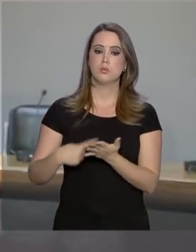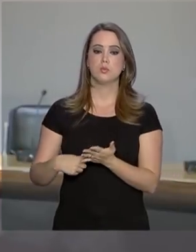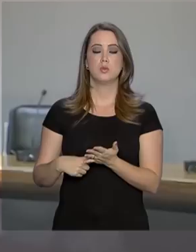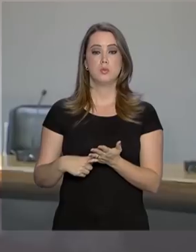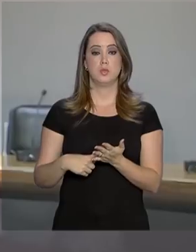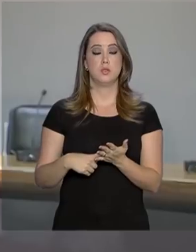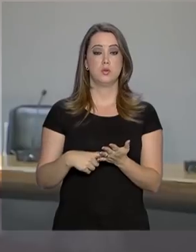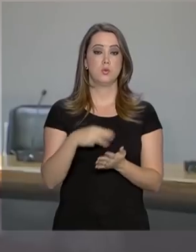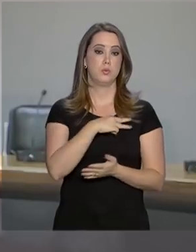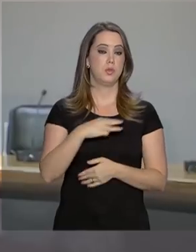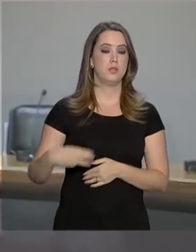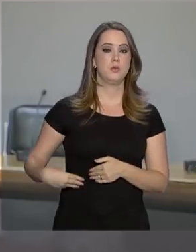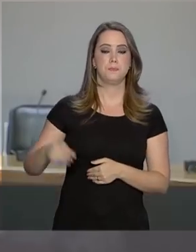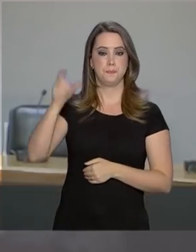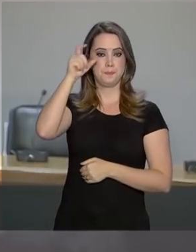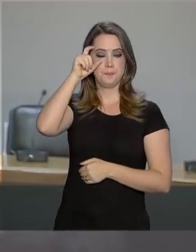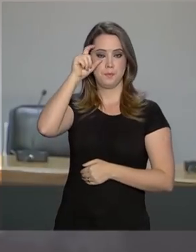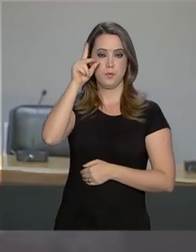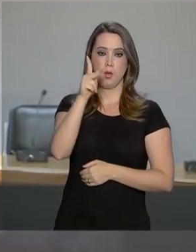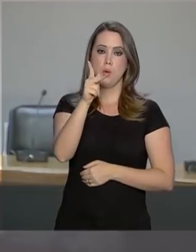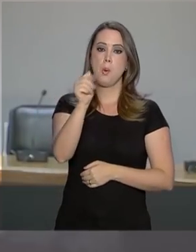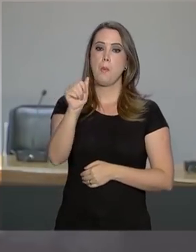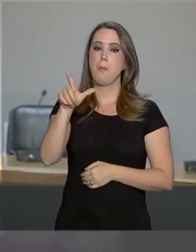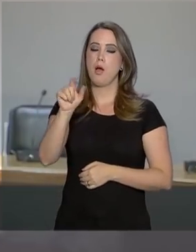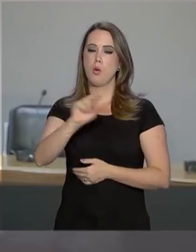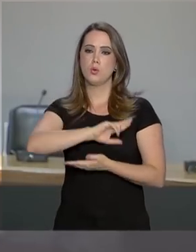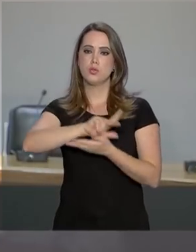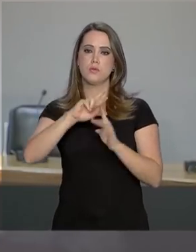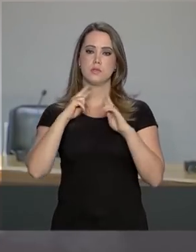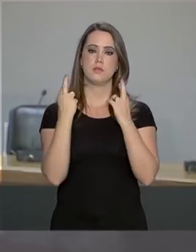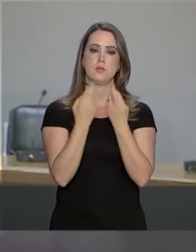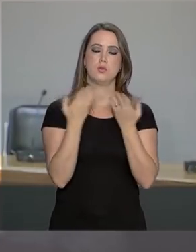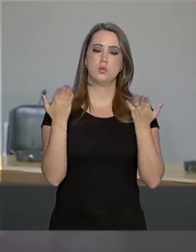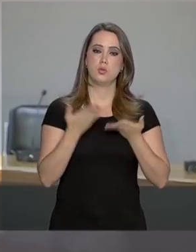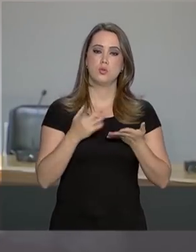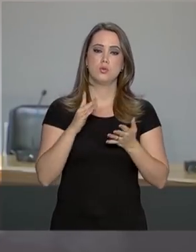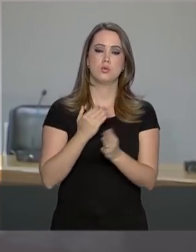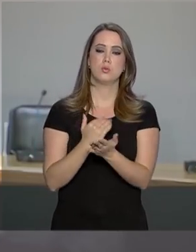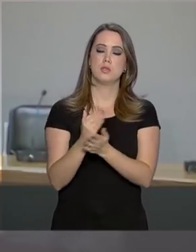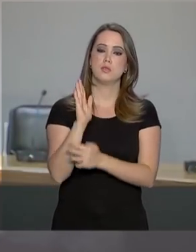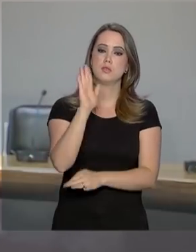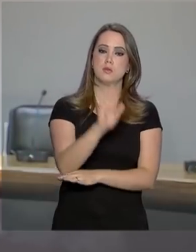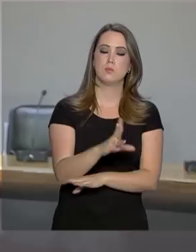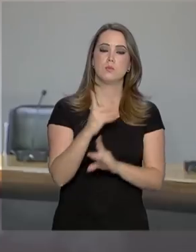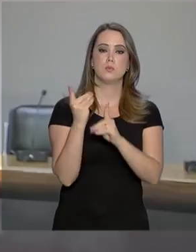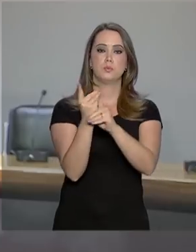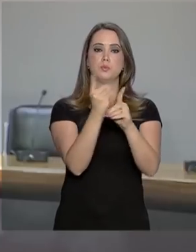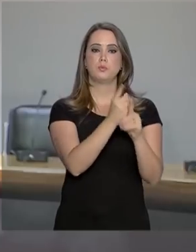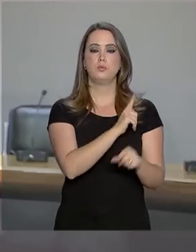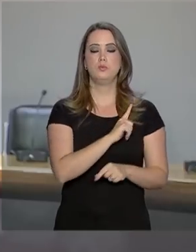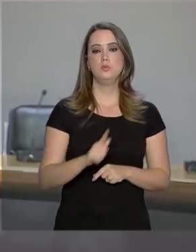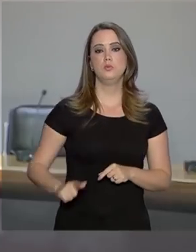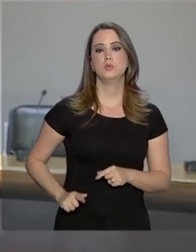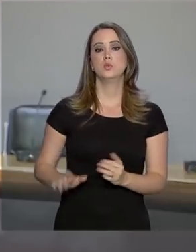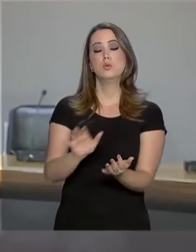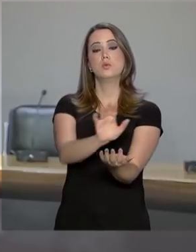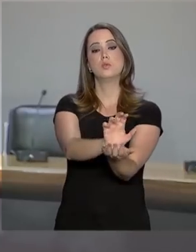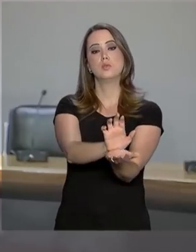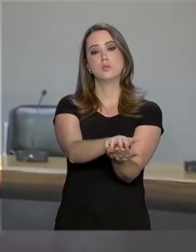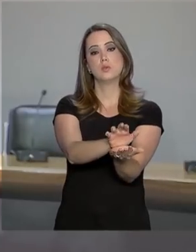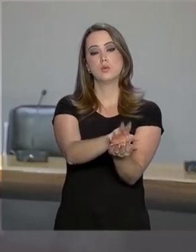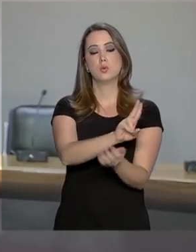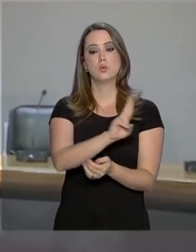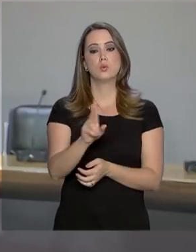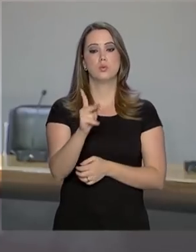Paulo Guedes que tem várias reuniões marcadas hoje né No início da tarde ele já se encontrou com o governador de Pernambuco Paulo